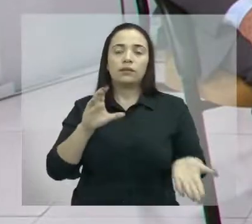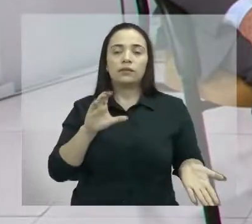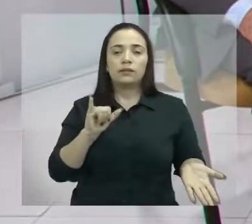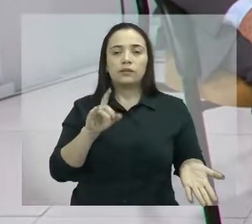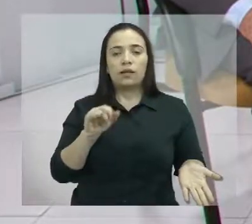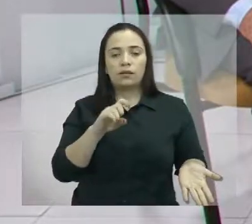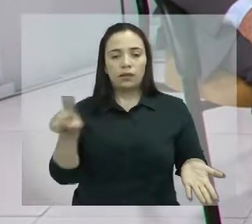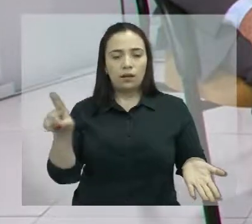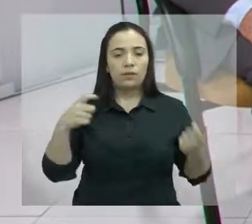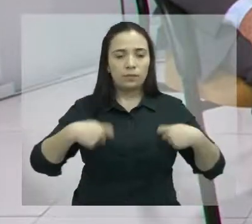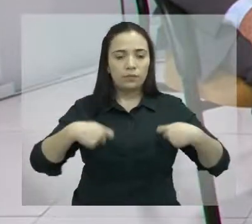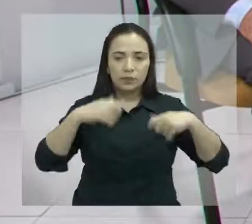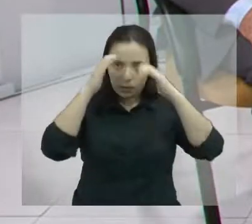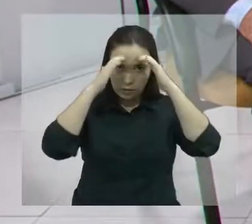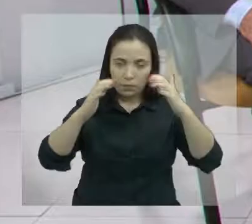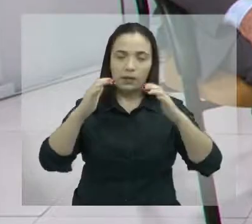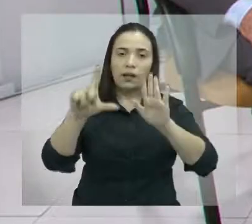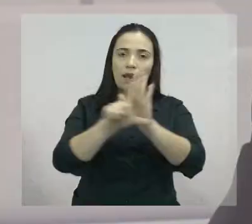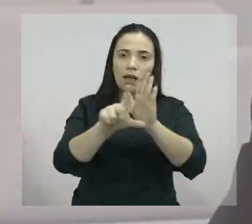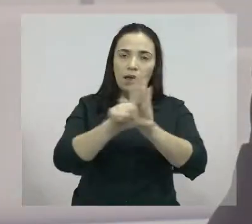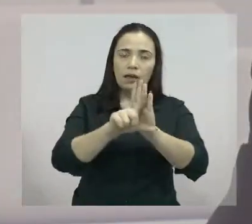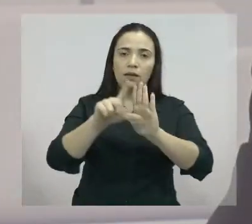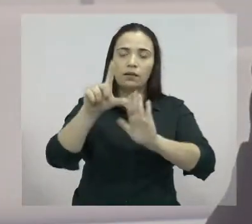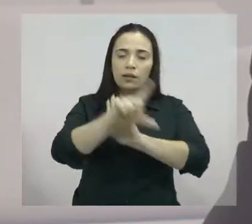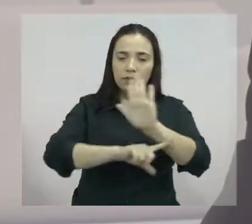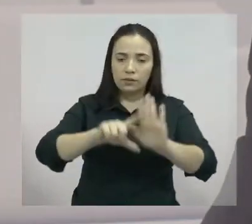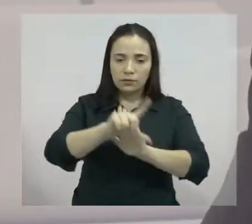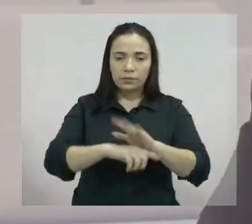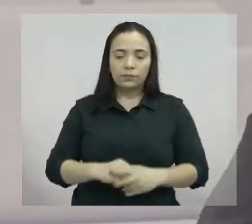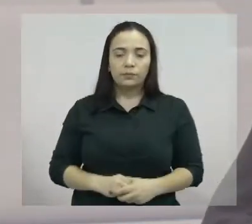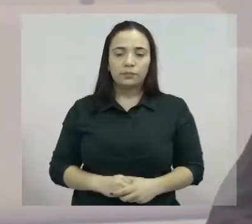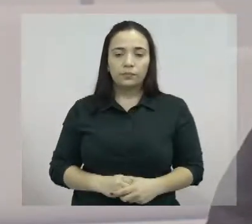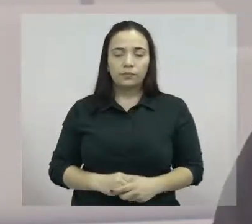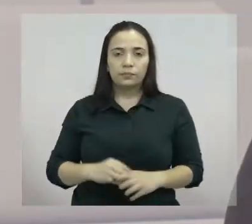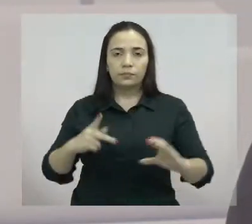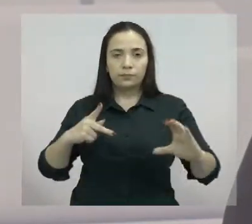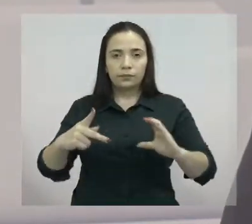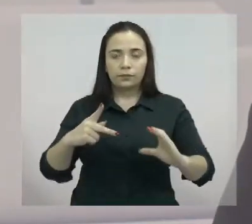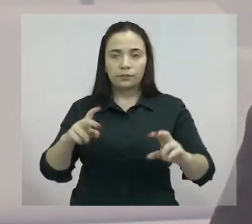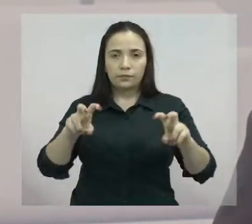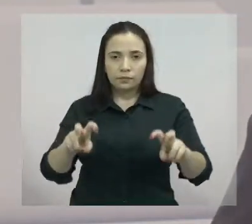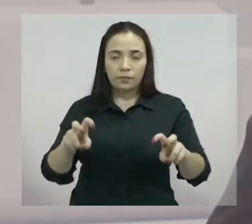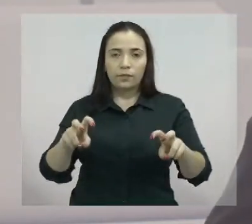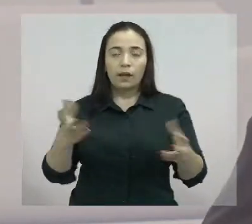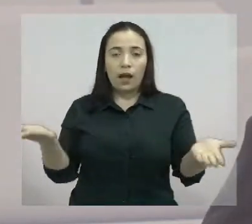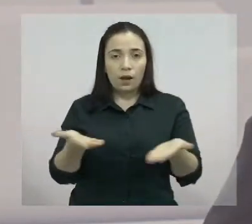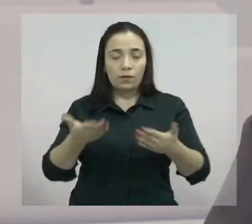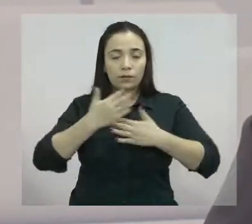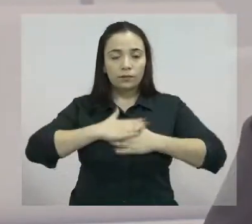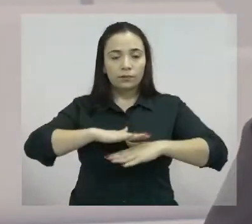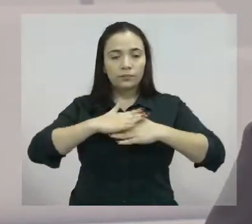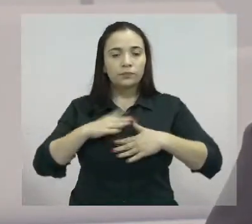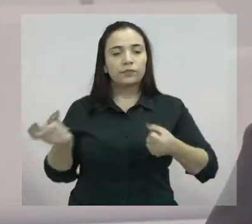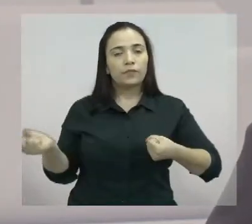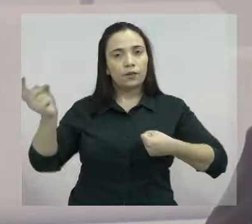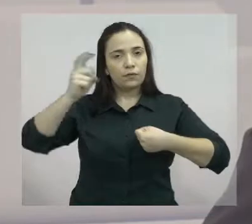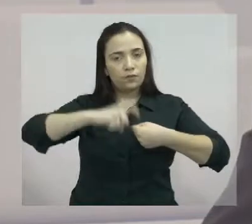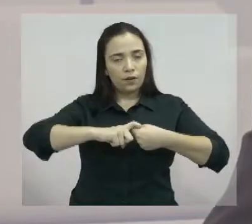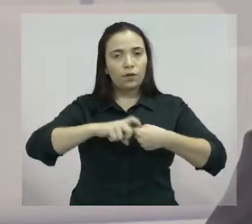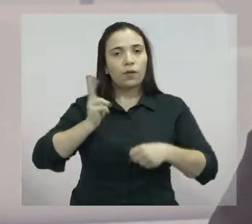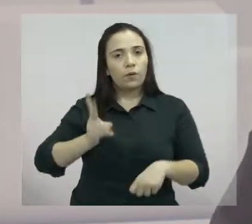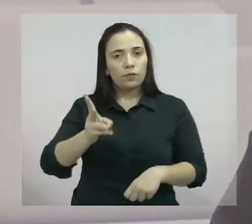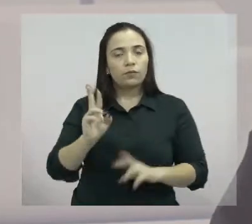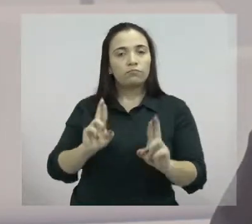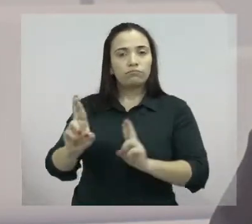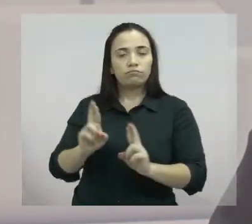cidadão de cumprir com a legislação, com as leis, né? Exatamente. Plenário da cidade, vamos fazer um breve intervalo e na volta eu